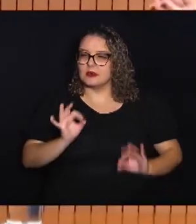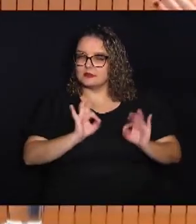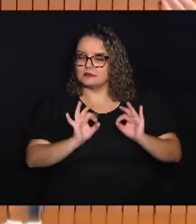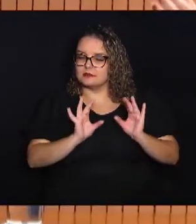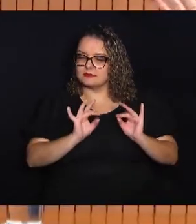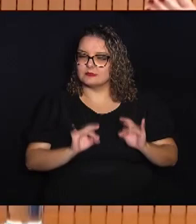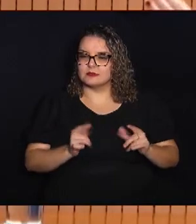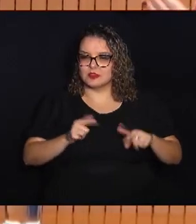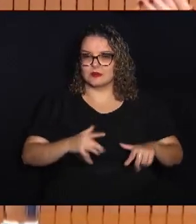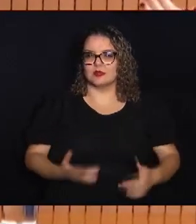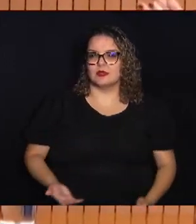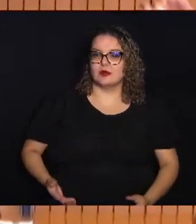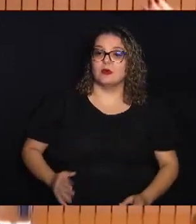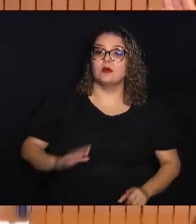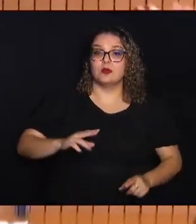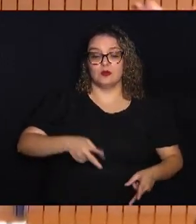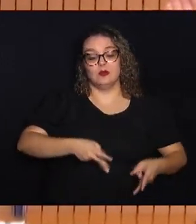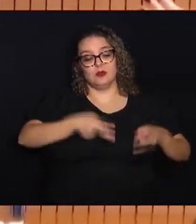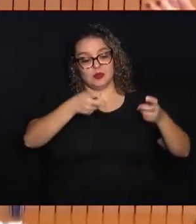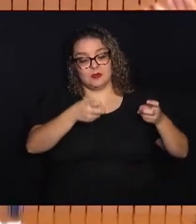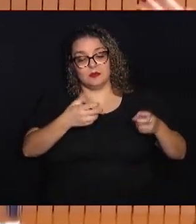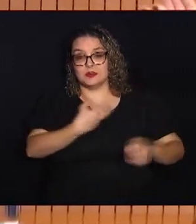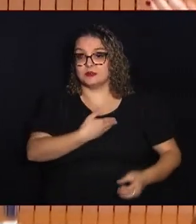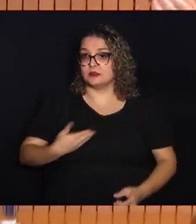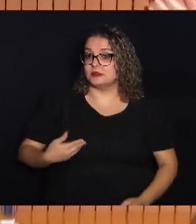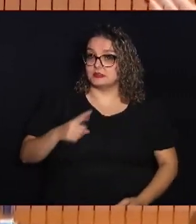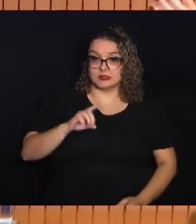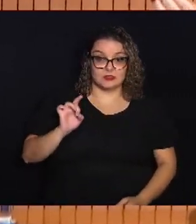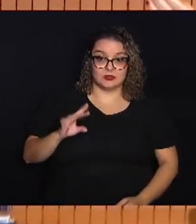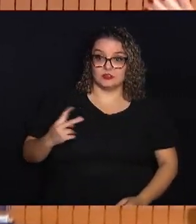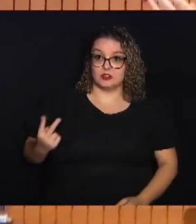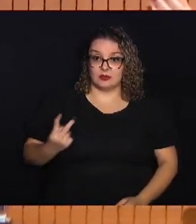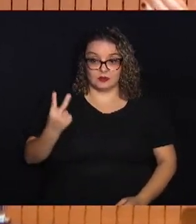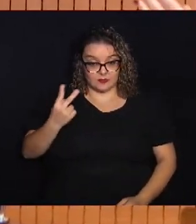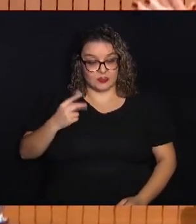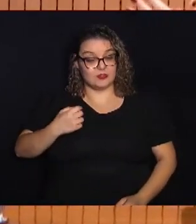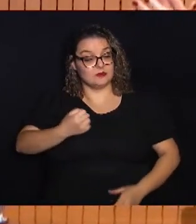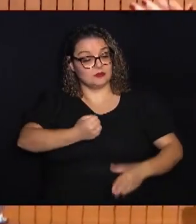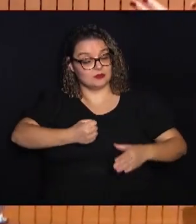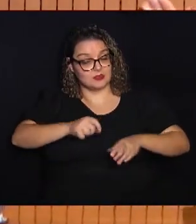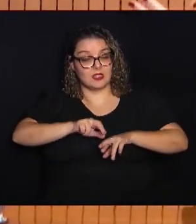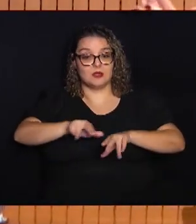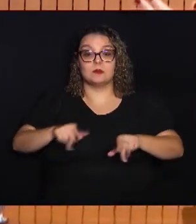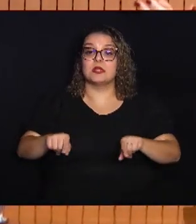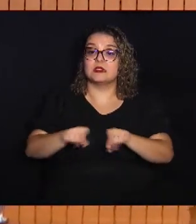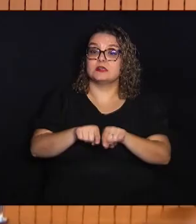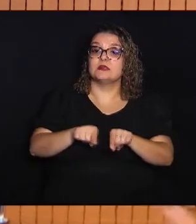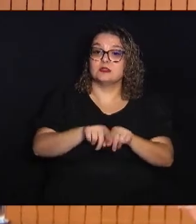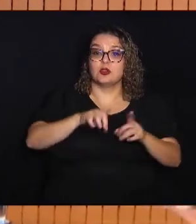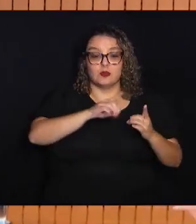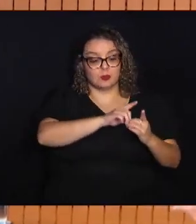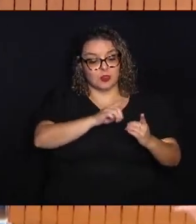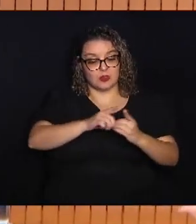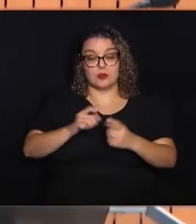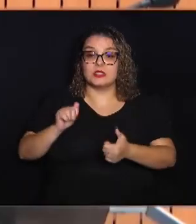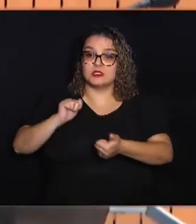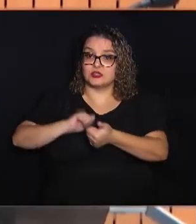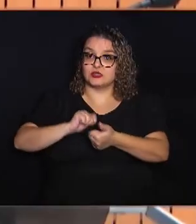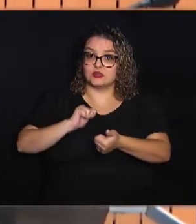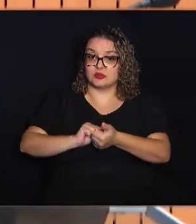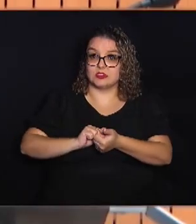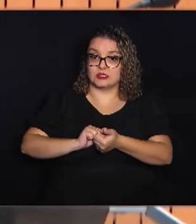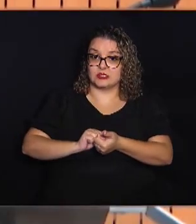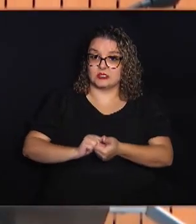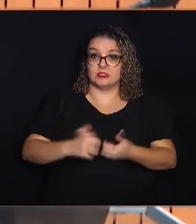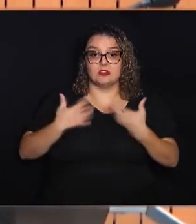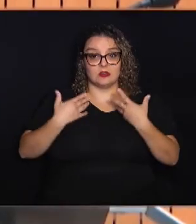O reconhecimento público não foi apenas ao valor gastronômico, mas também ao atendimento de qualidade. Então,